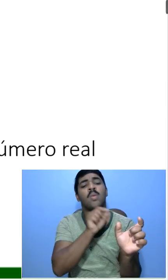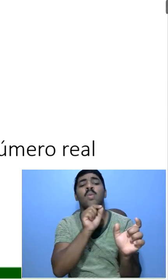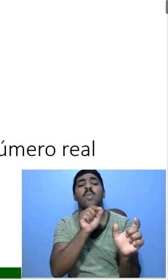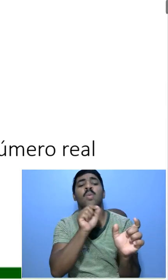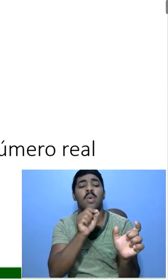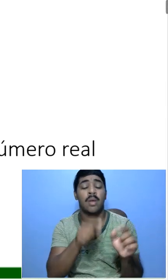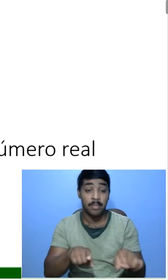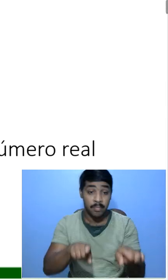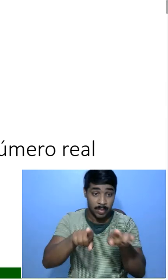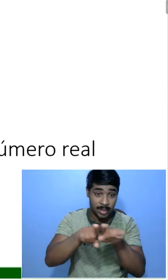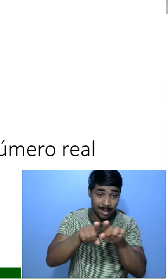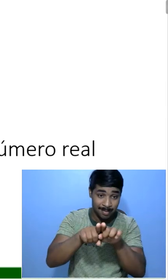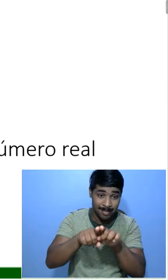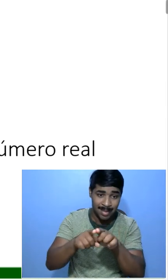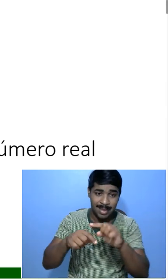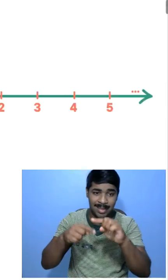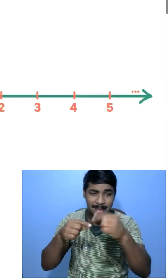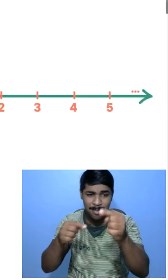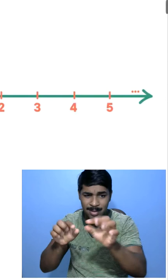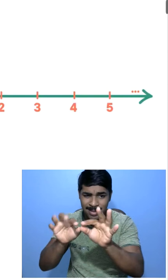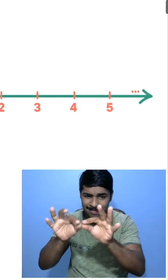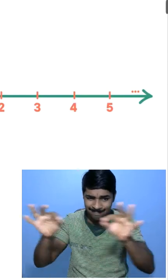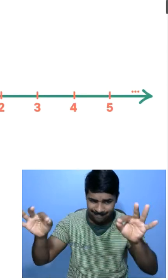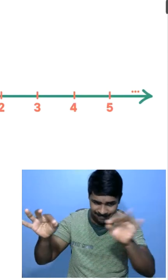geométrica sobre essa definição.